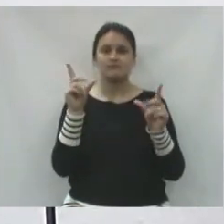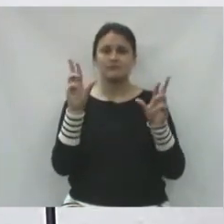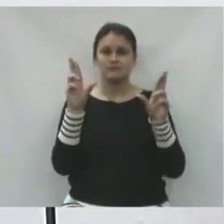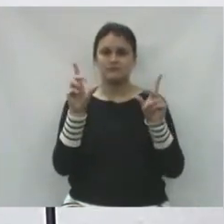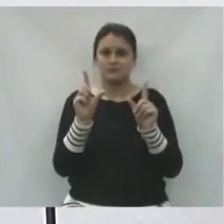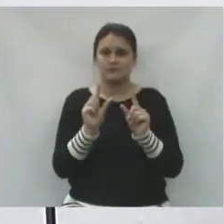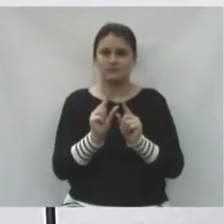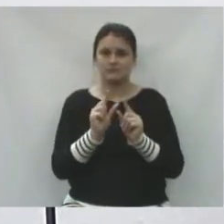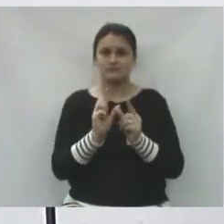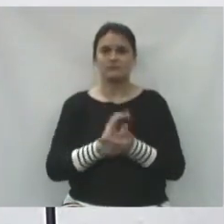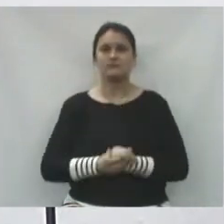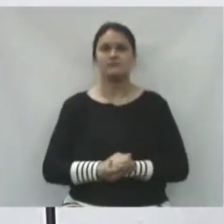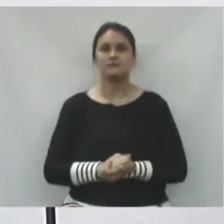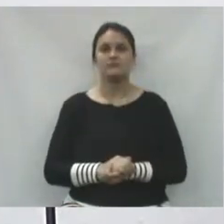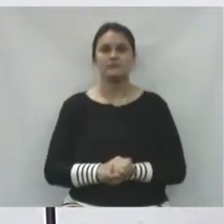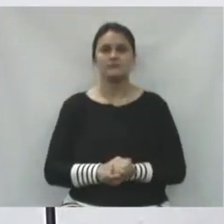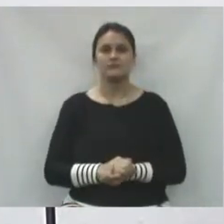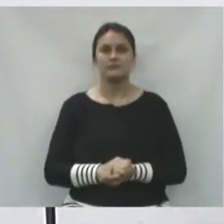Resumindo, meus amigos,